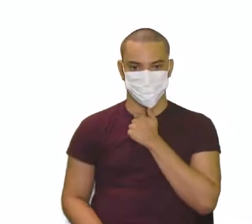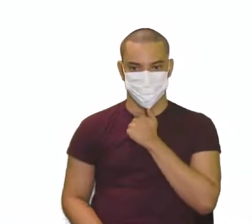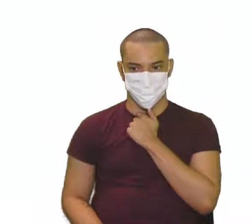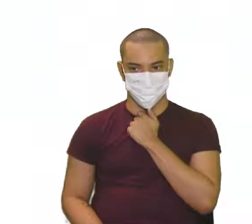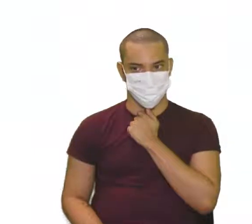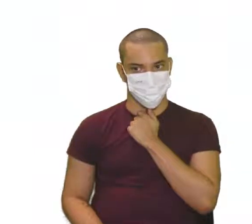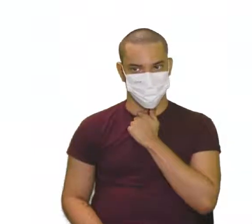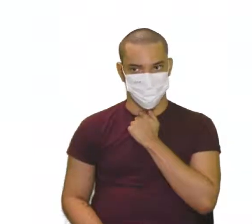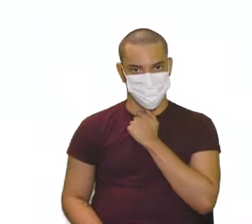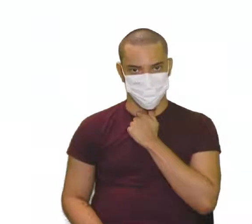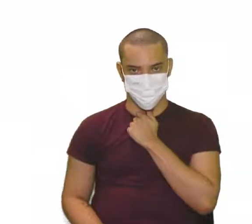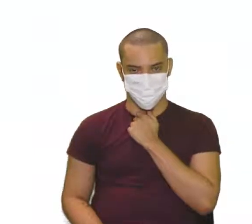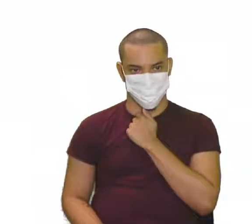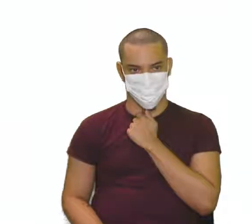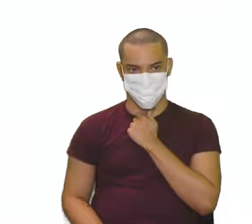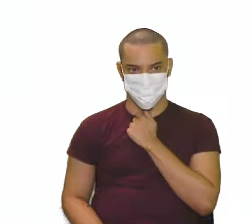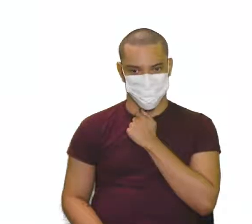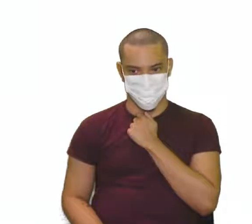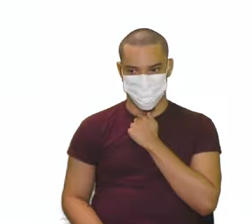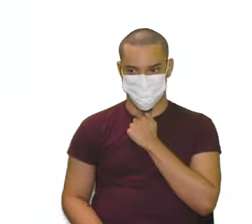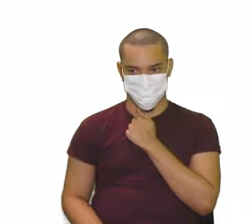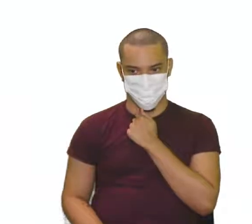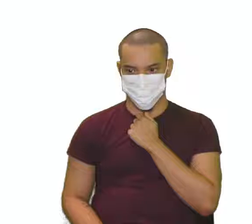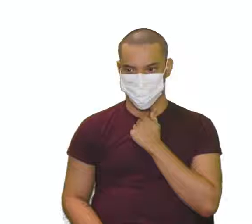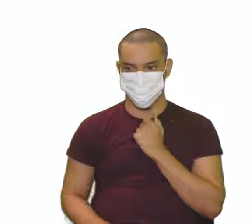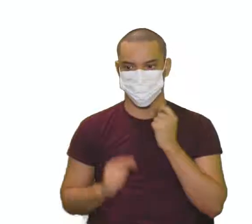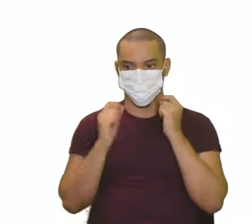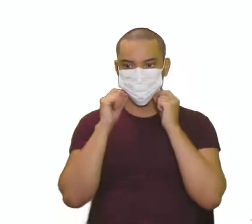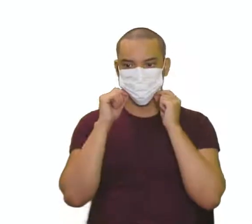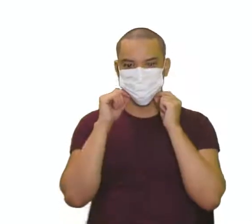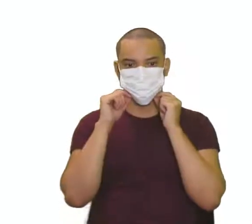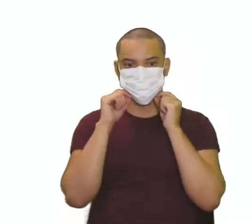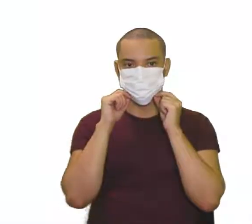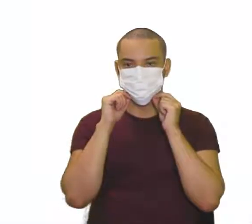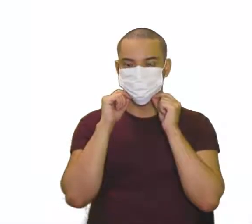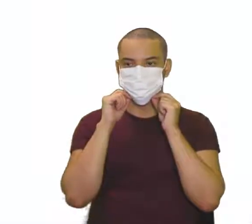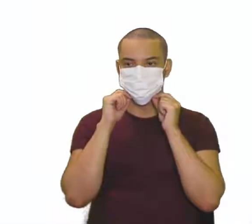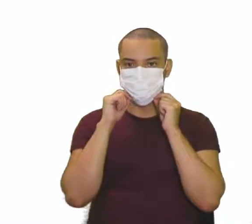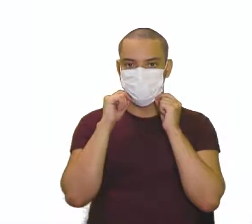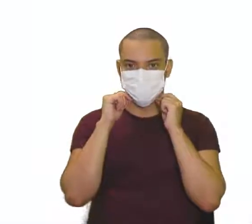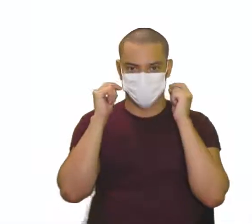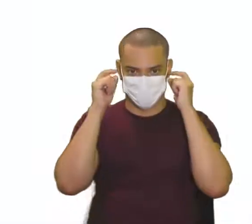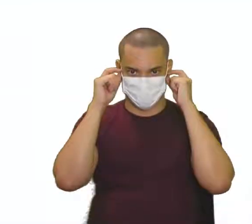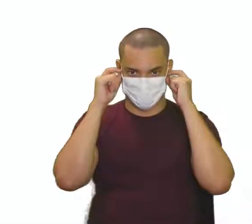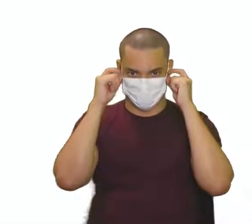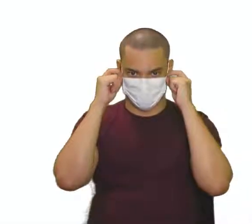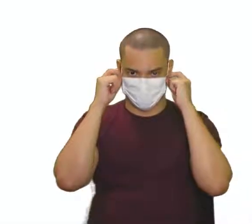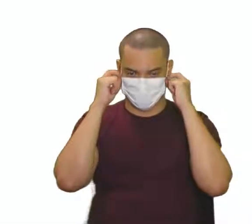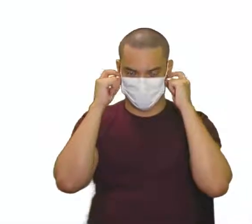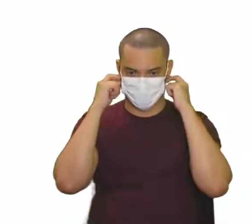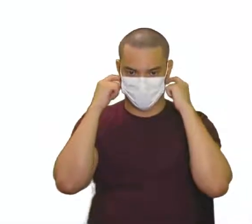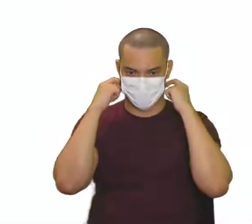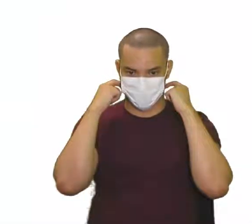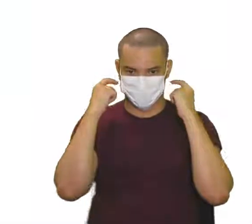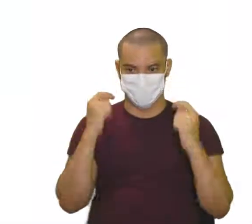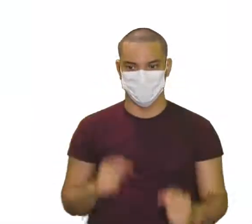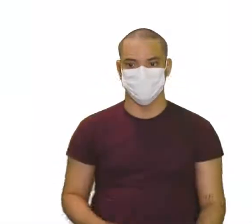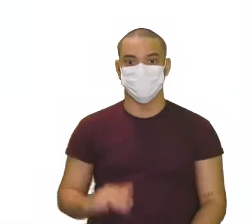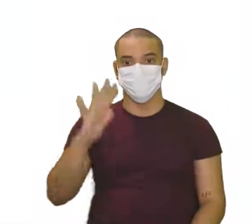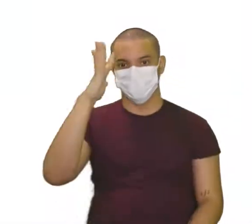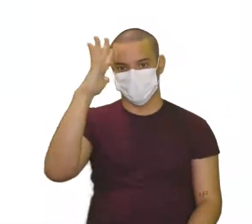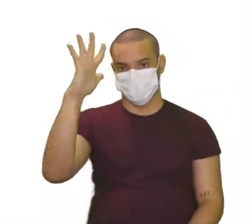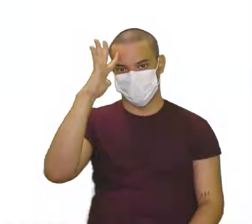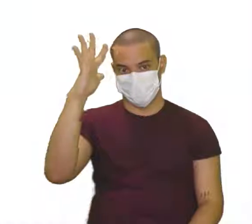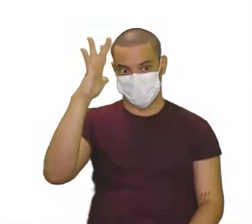Vamos identificar quais são essas partículas que foram lançadas aí dentro, olha só. Tá aqui, imagina,